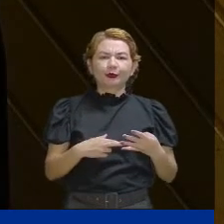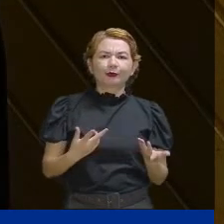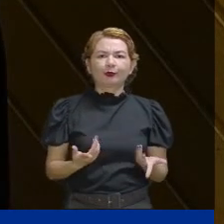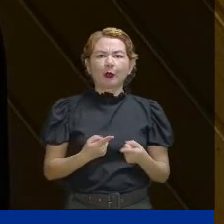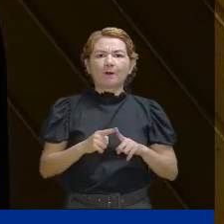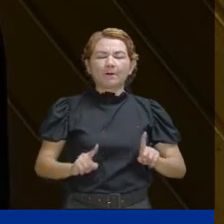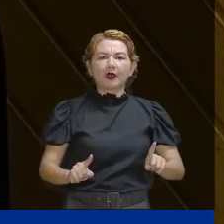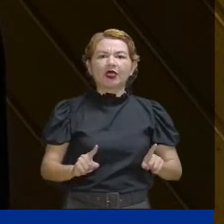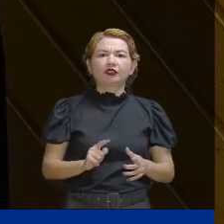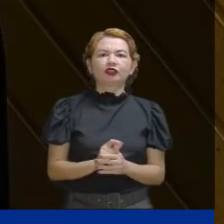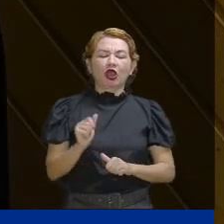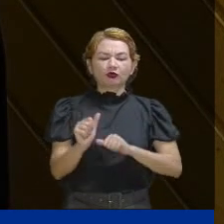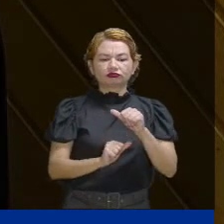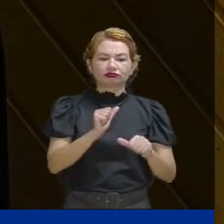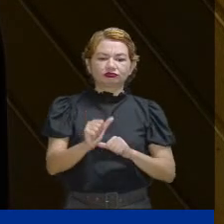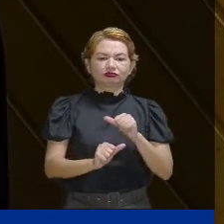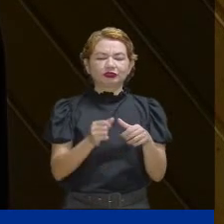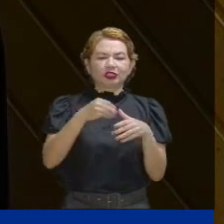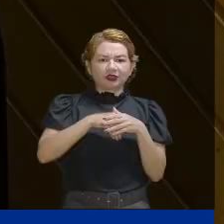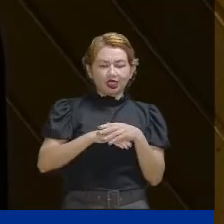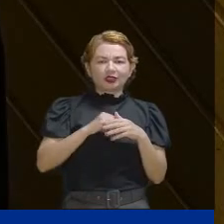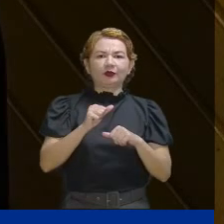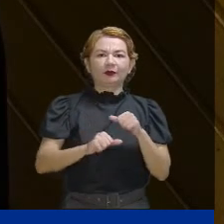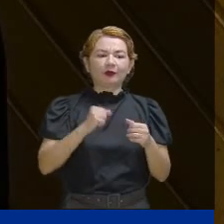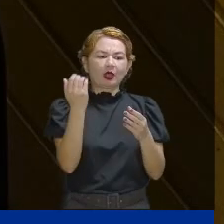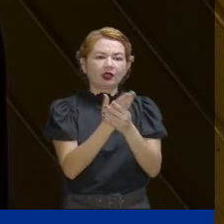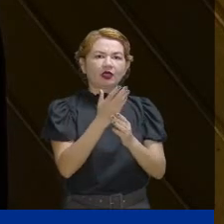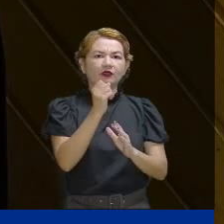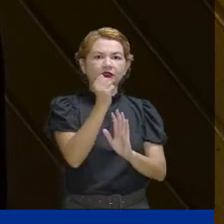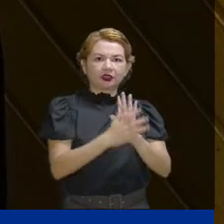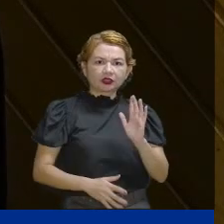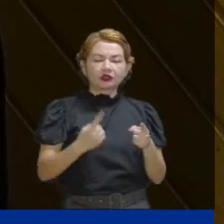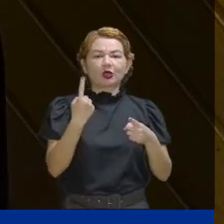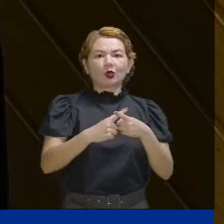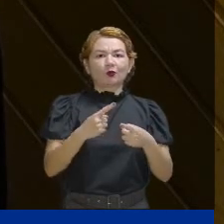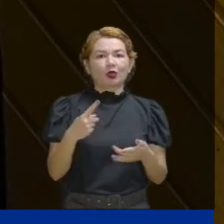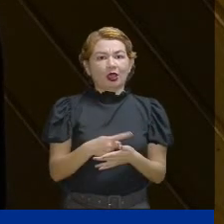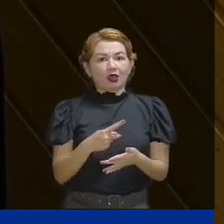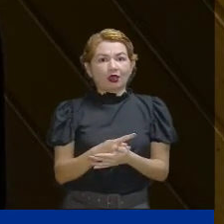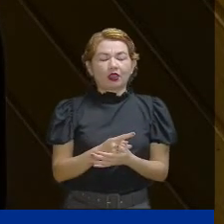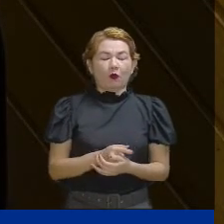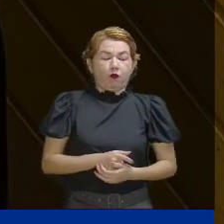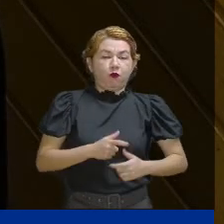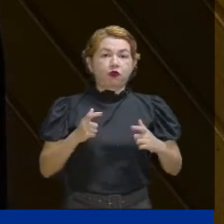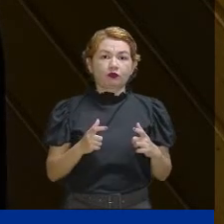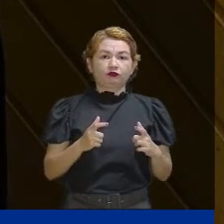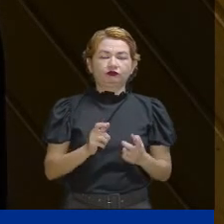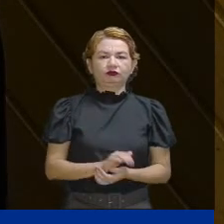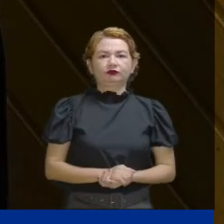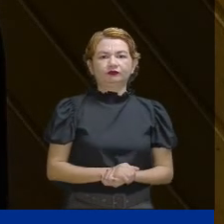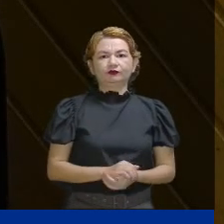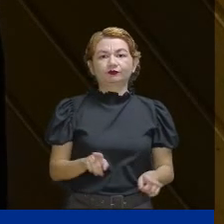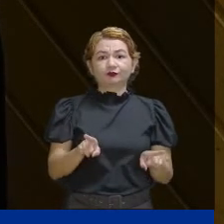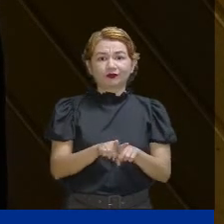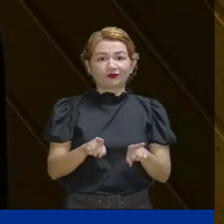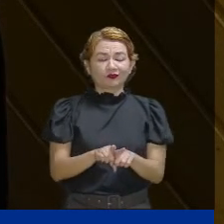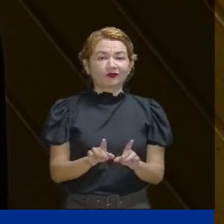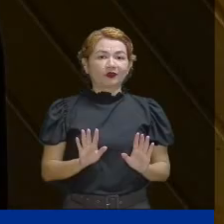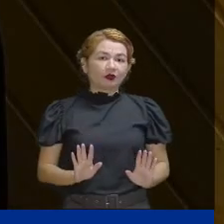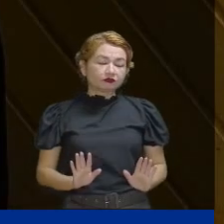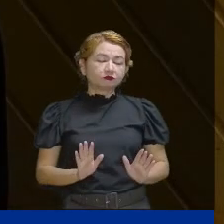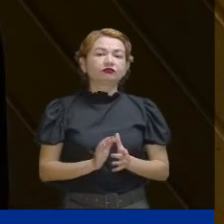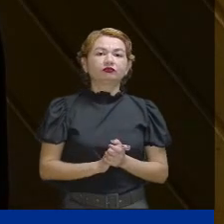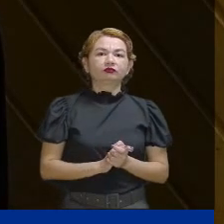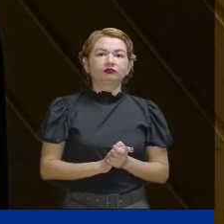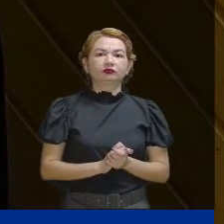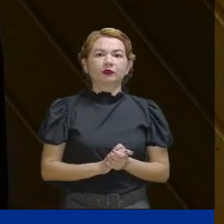converter agravo interno em embargo de declaração, por se tratar de erro grosseiro. Ainda menos cabível seria